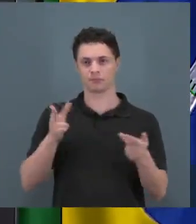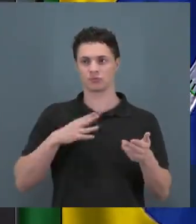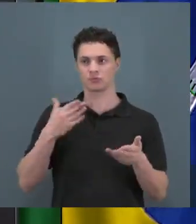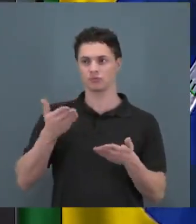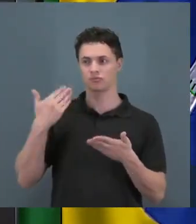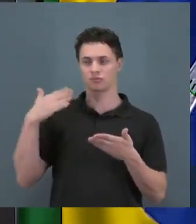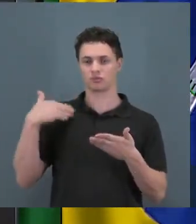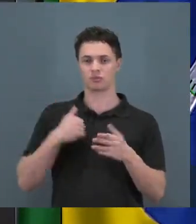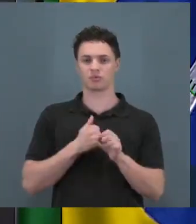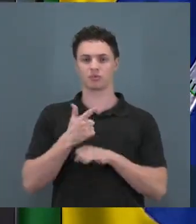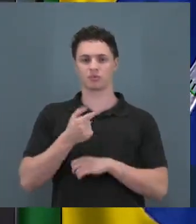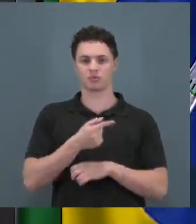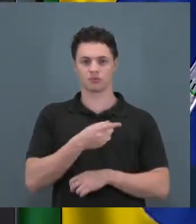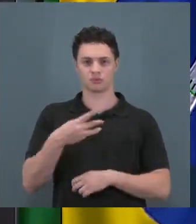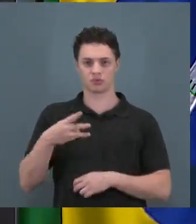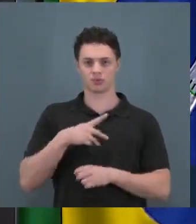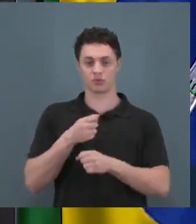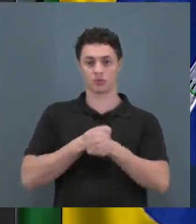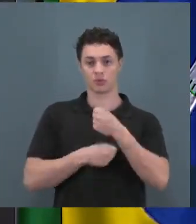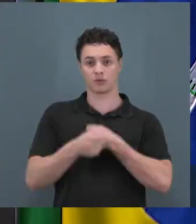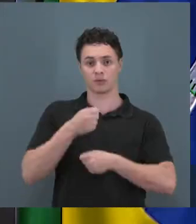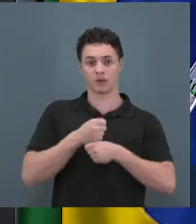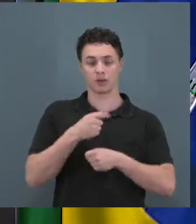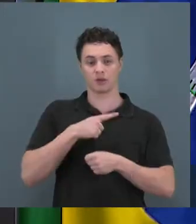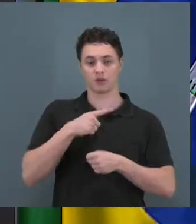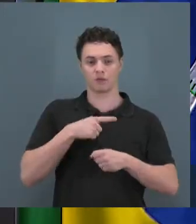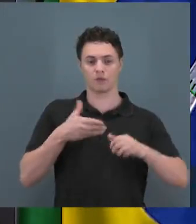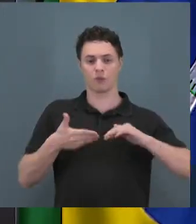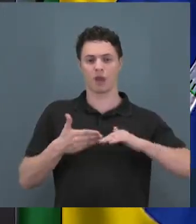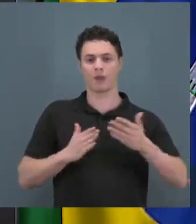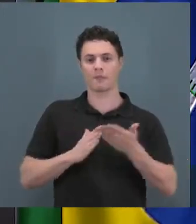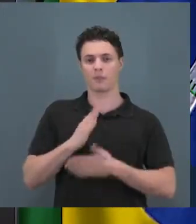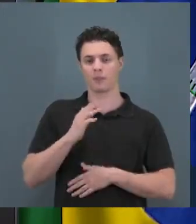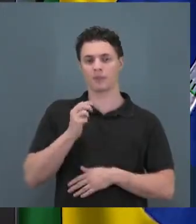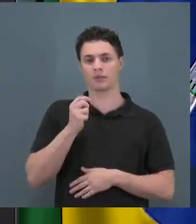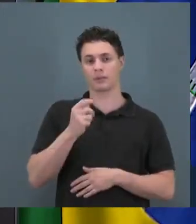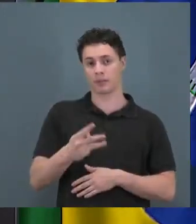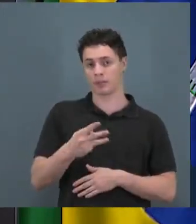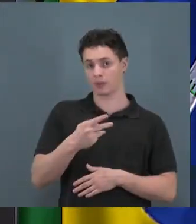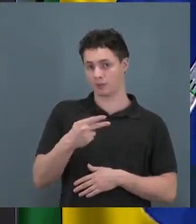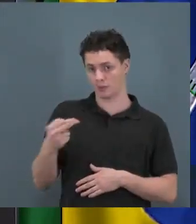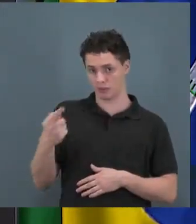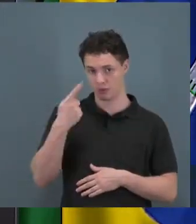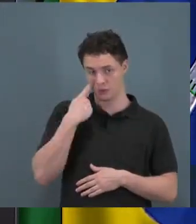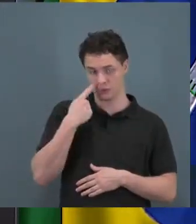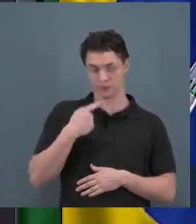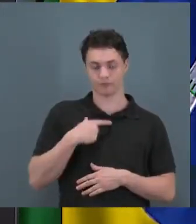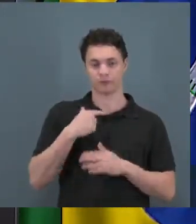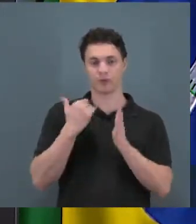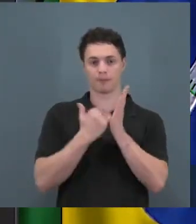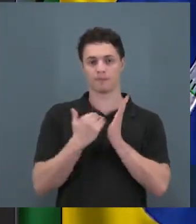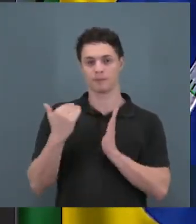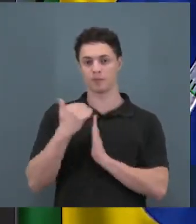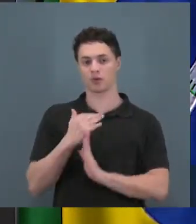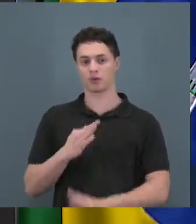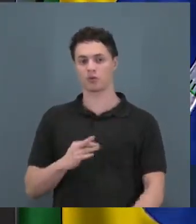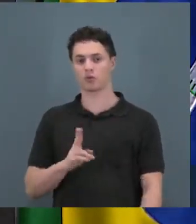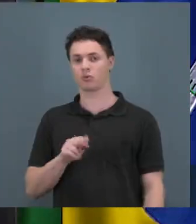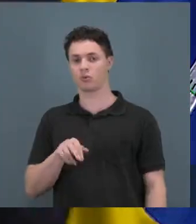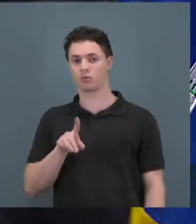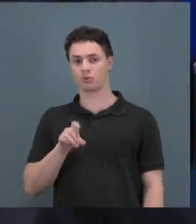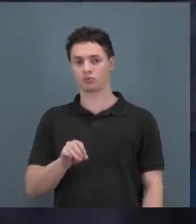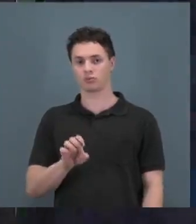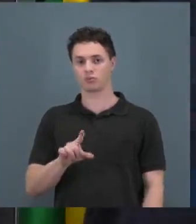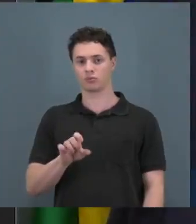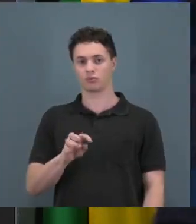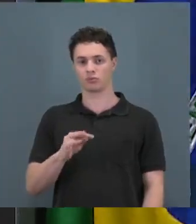de 2023, no ano passado, o Congresso aprovou 3 indecências. 3. O aumento do fundo eleitoral para